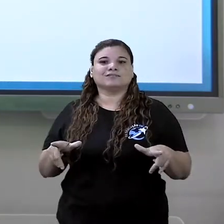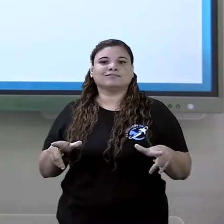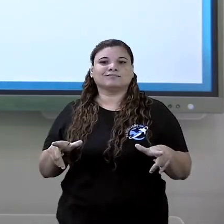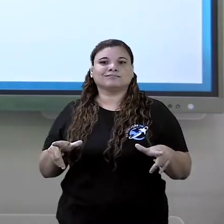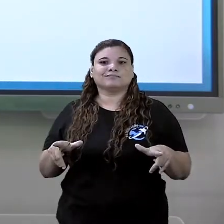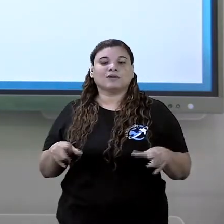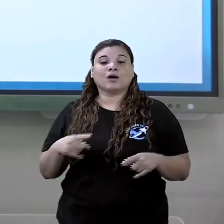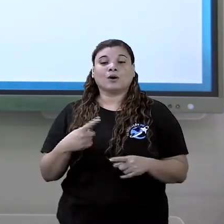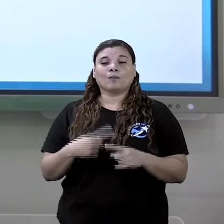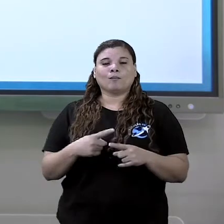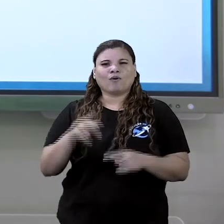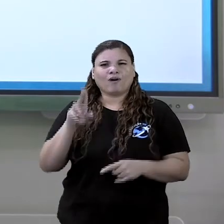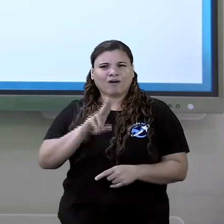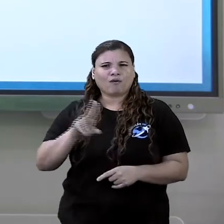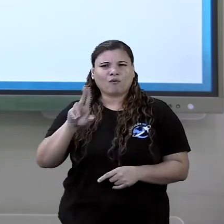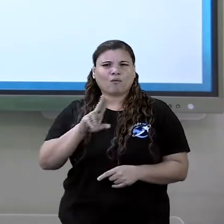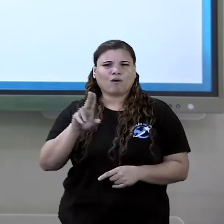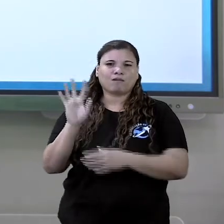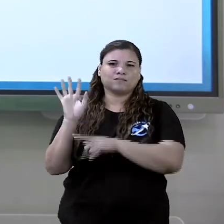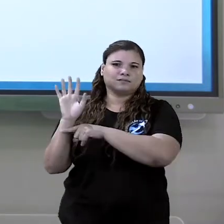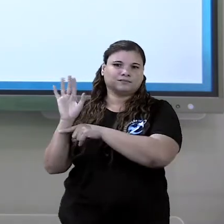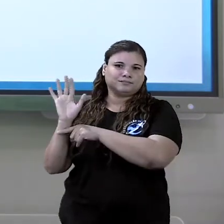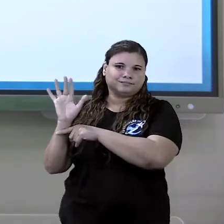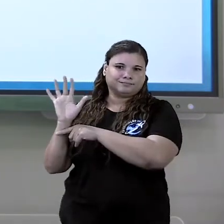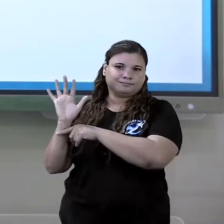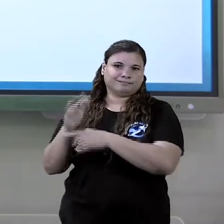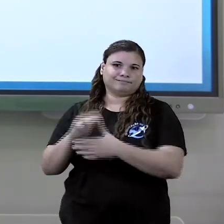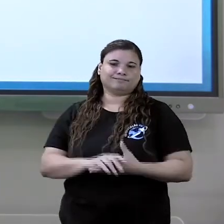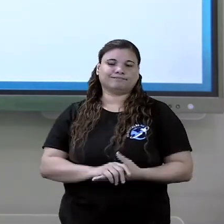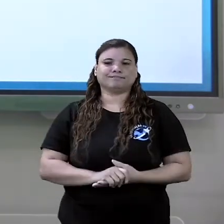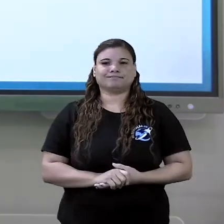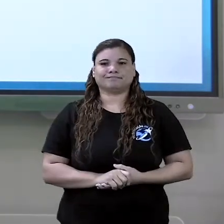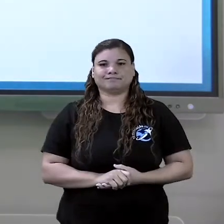históricas materiais. Muito bem.